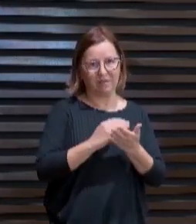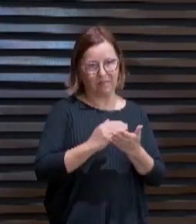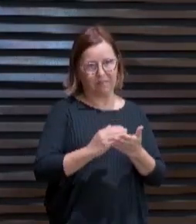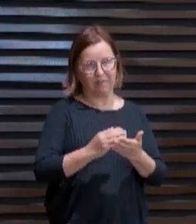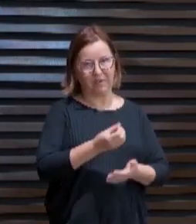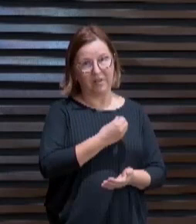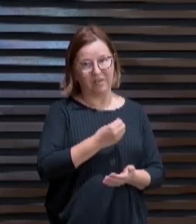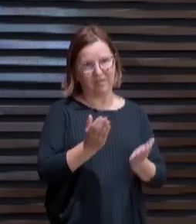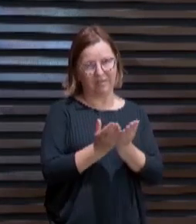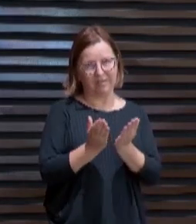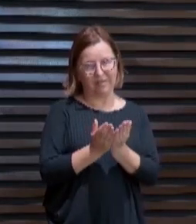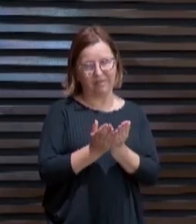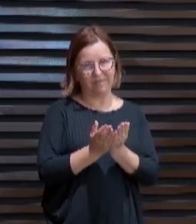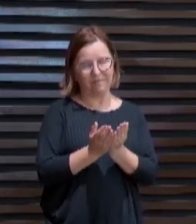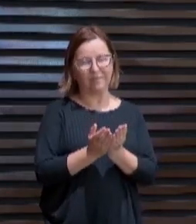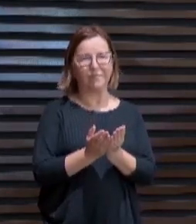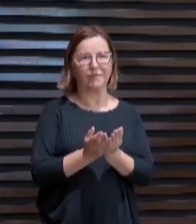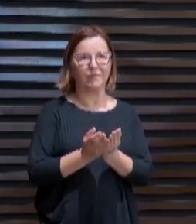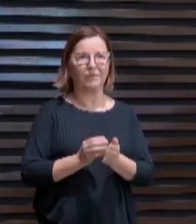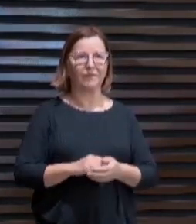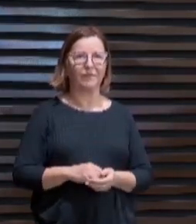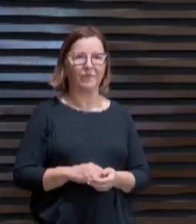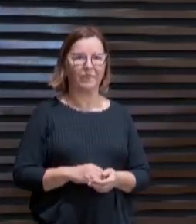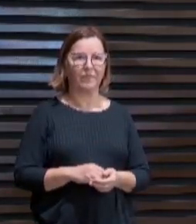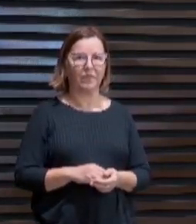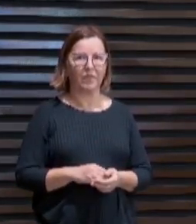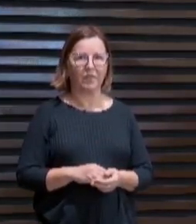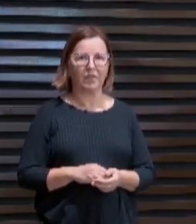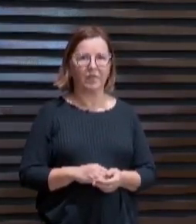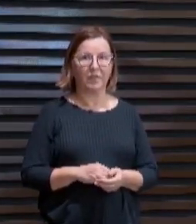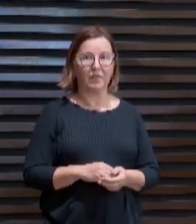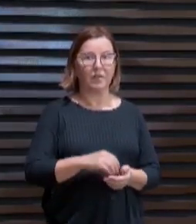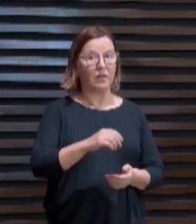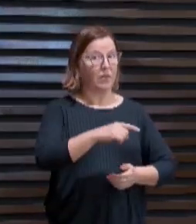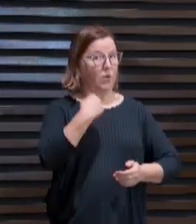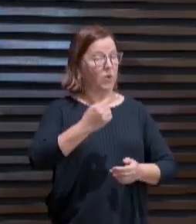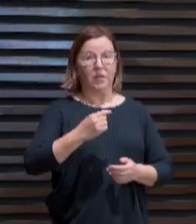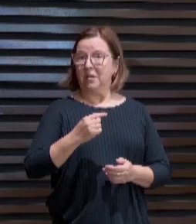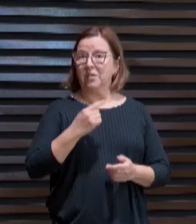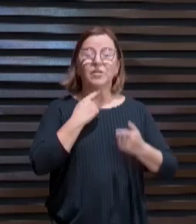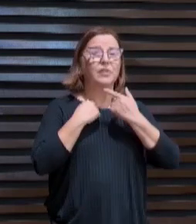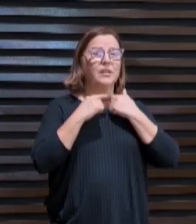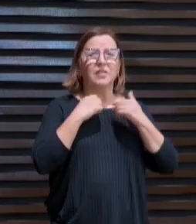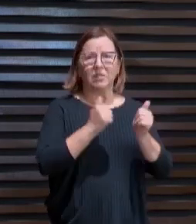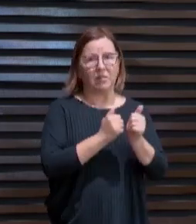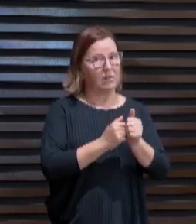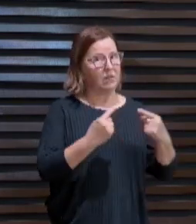O sofrimento faz parte. Nós não buscamos sofrimento, nós não desejamos adversidade,